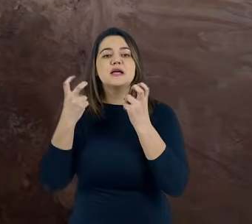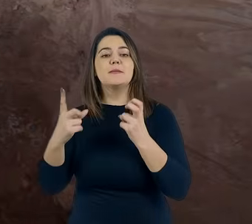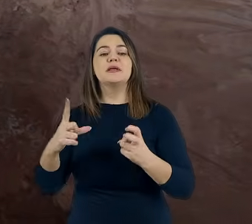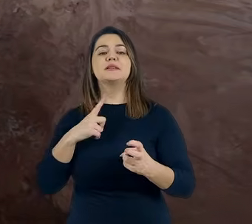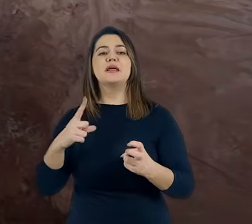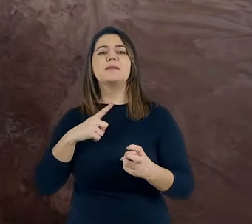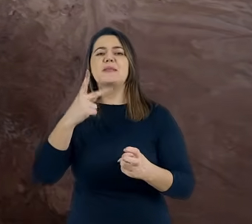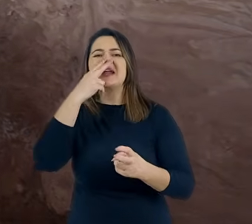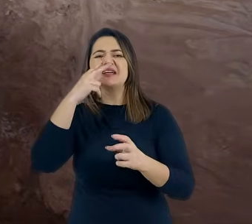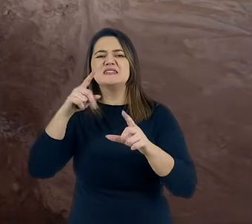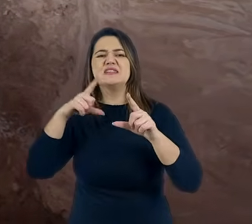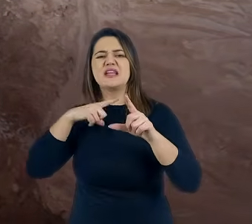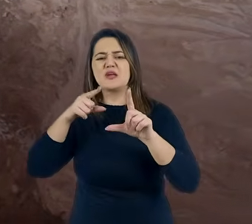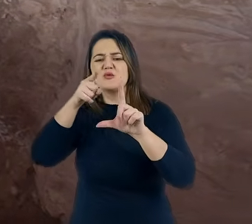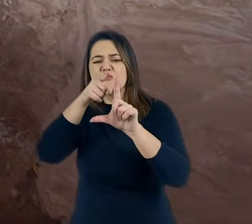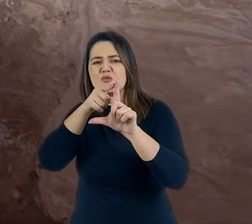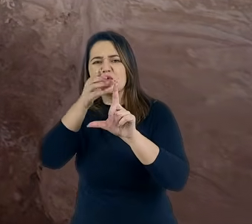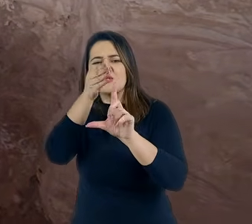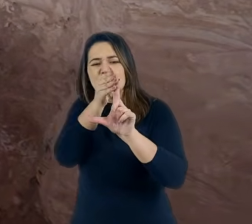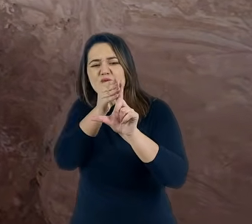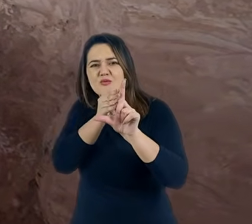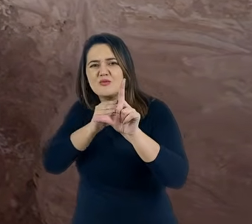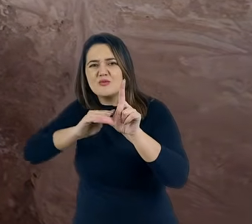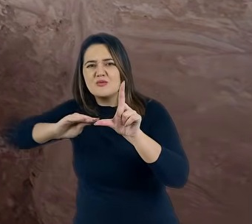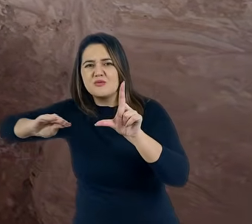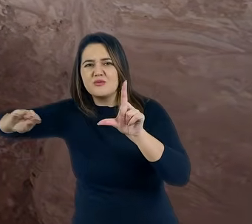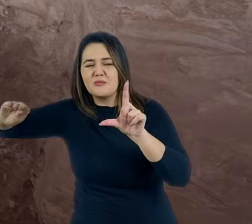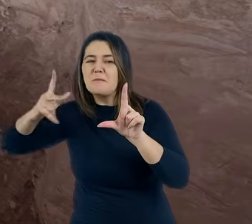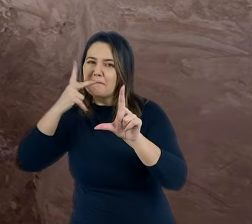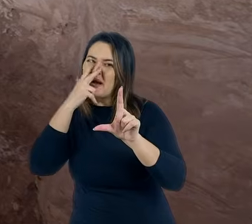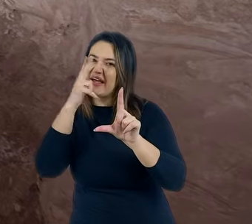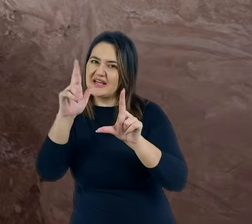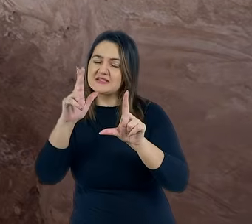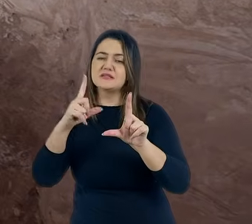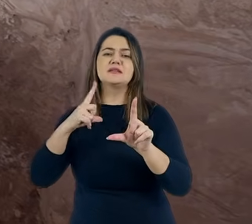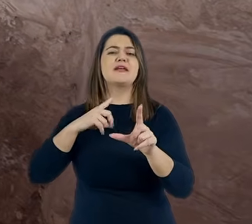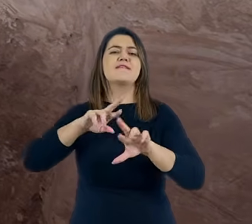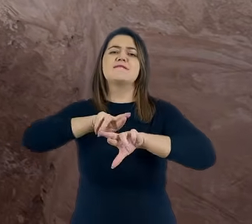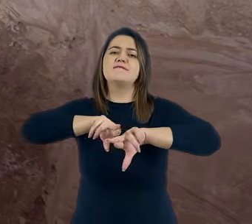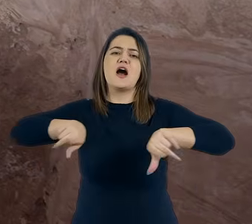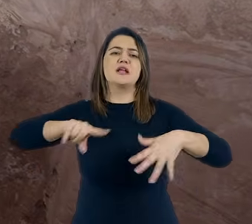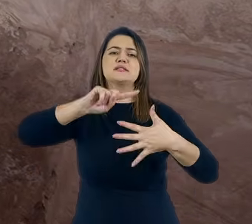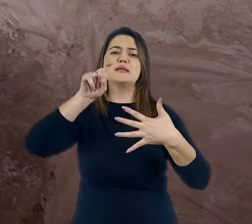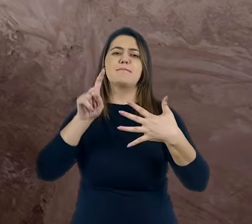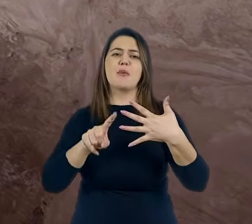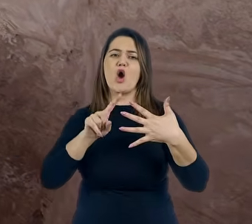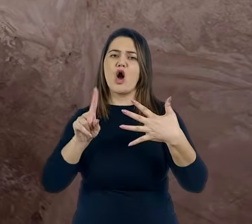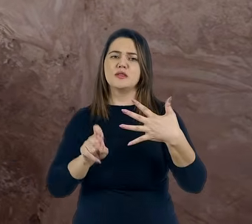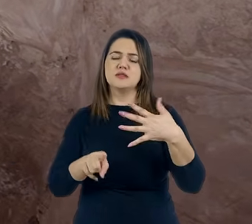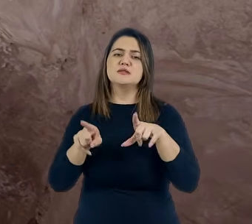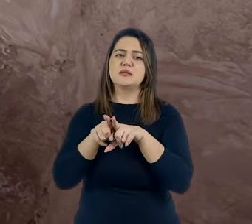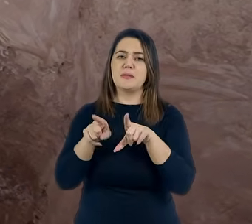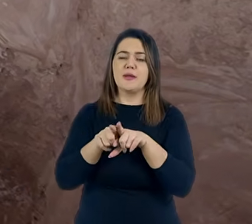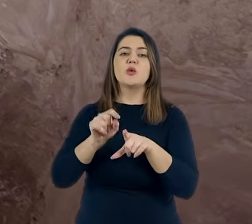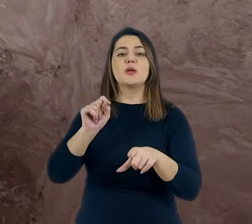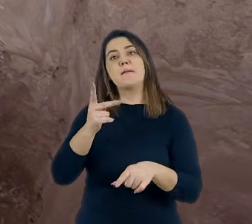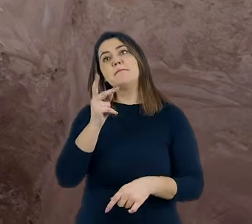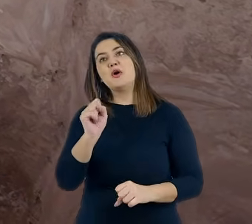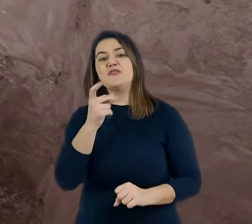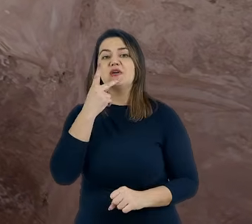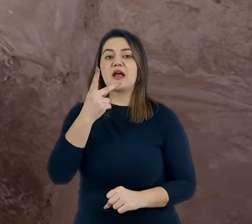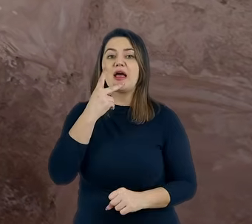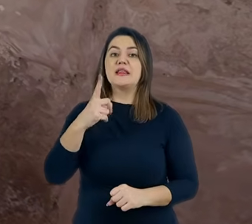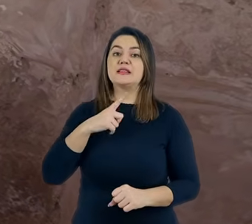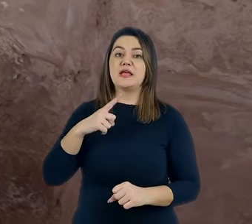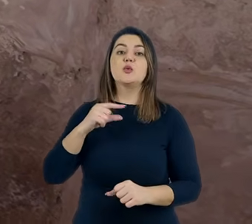você nota que aqui parece que tem um vão. O que seria esse vão? Bom, há várias hipóteses, várias teorias. Alguns pensam que aqui